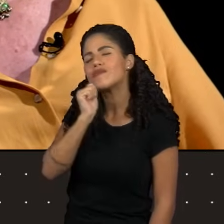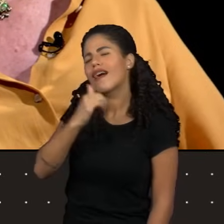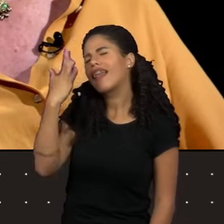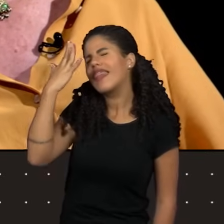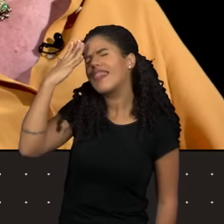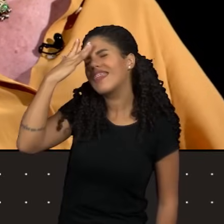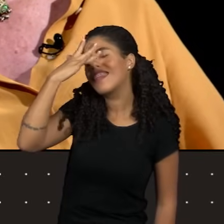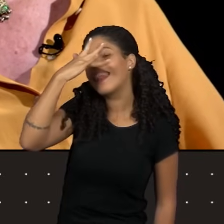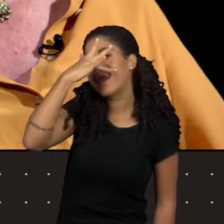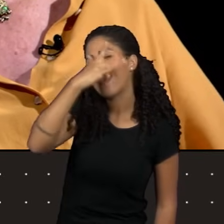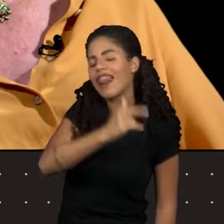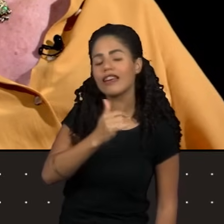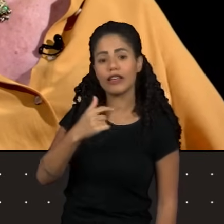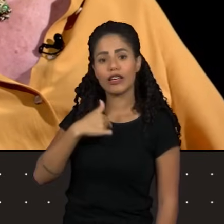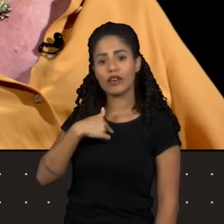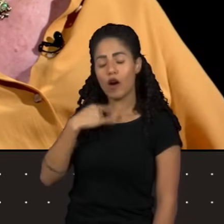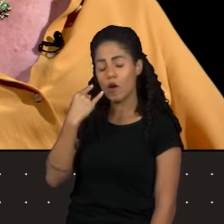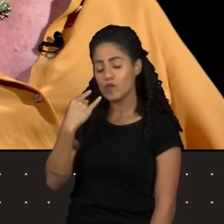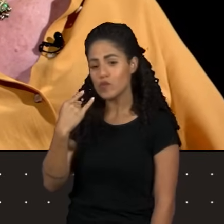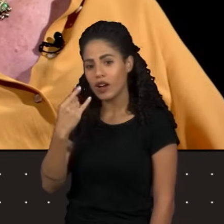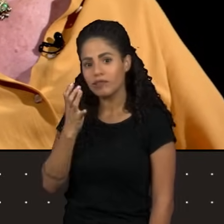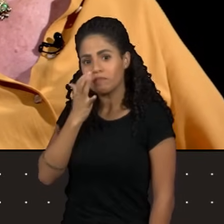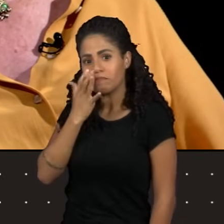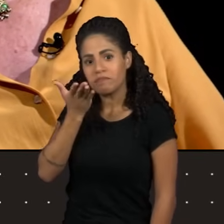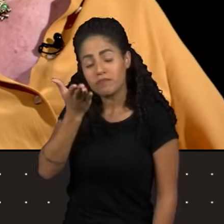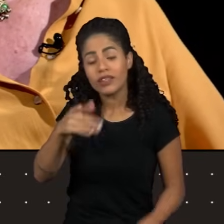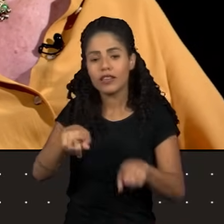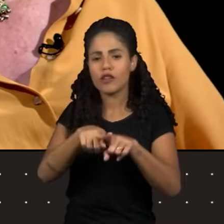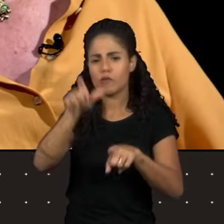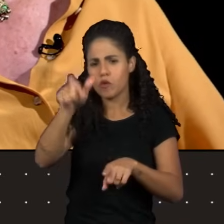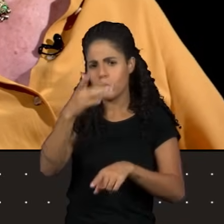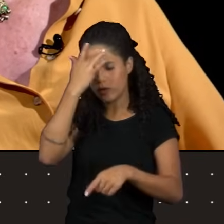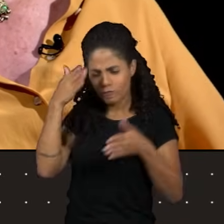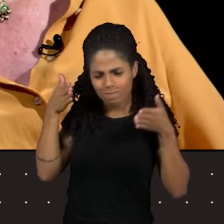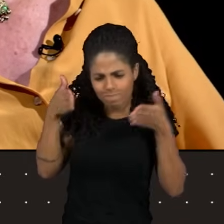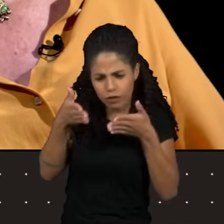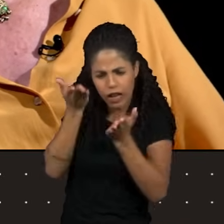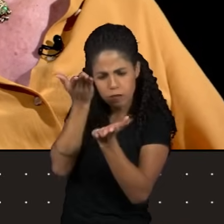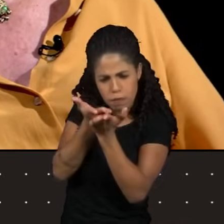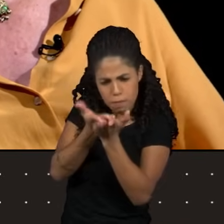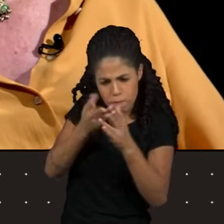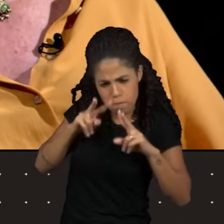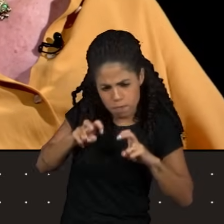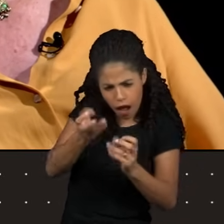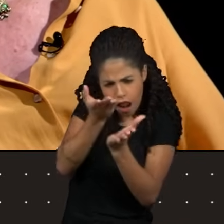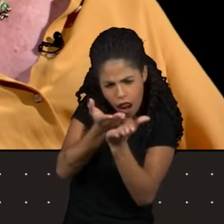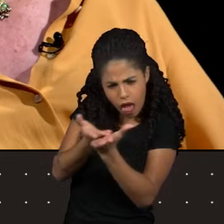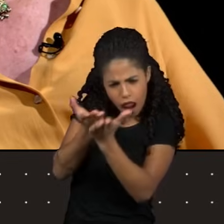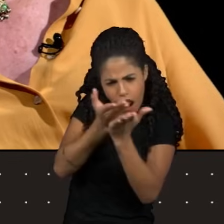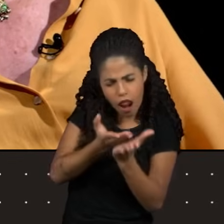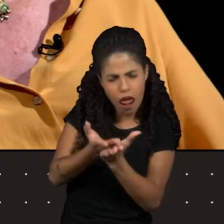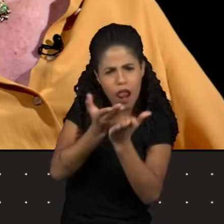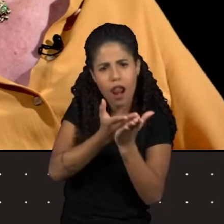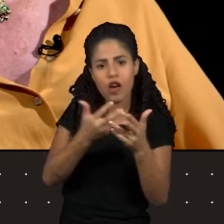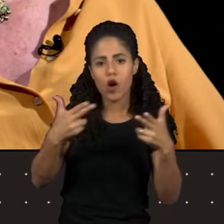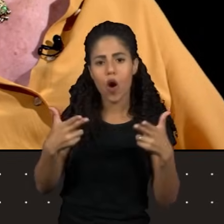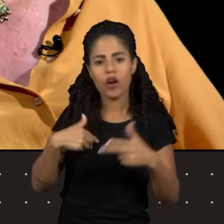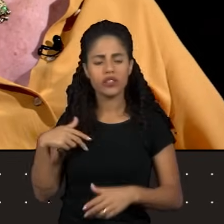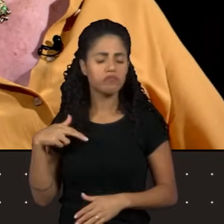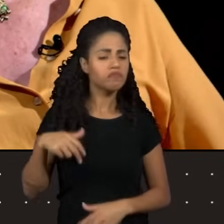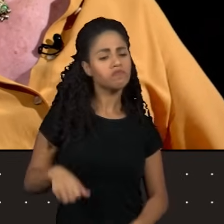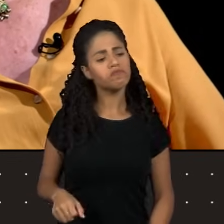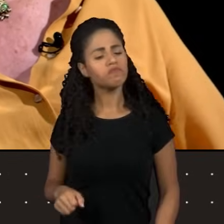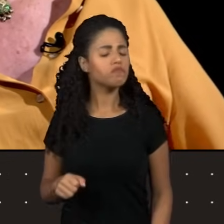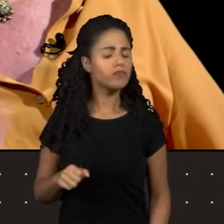e que me impressionou muito. Em segundo lugar, uma pessoa centrada, que não ficava fazendo festa, se exibindo, nem